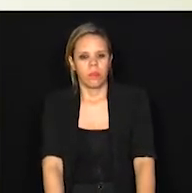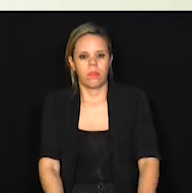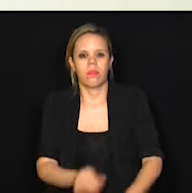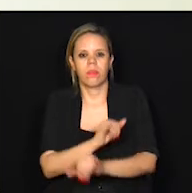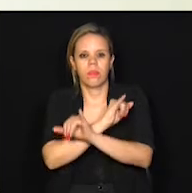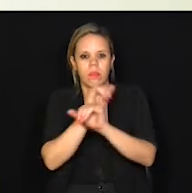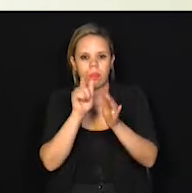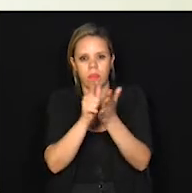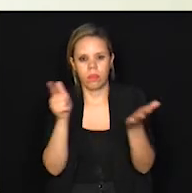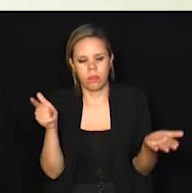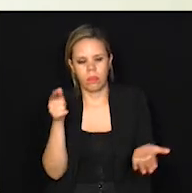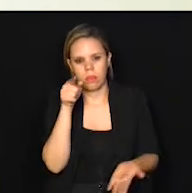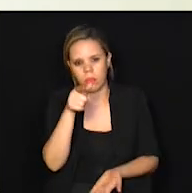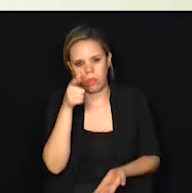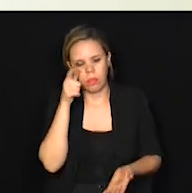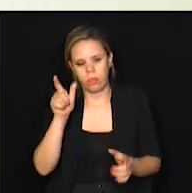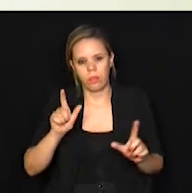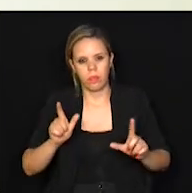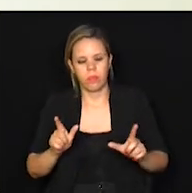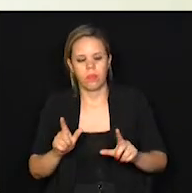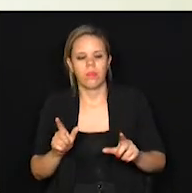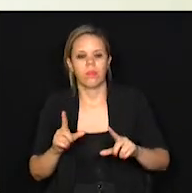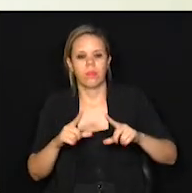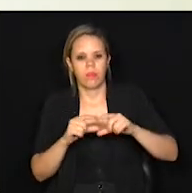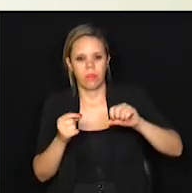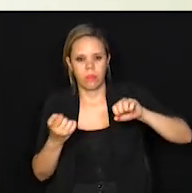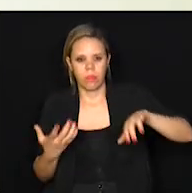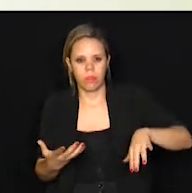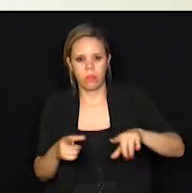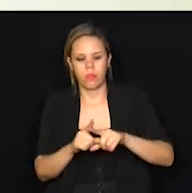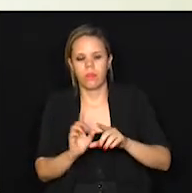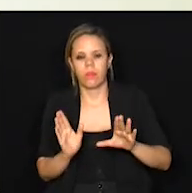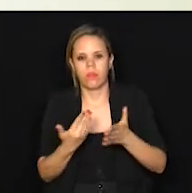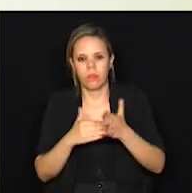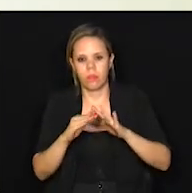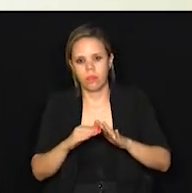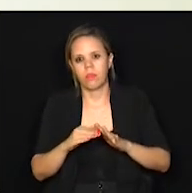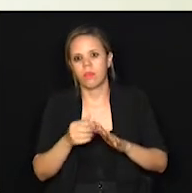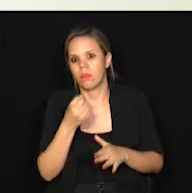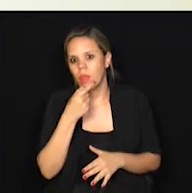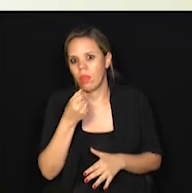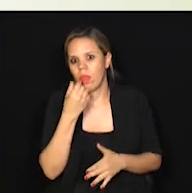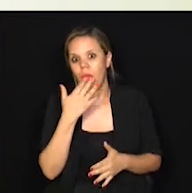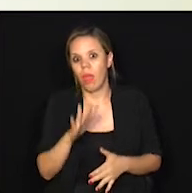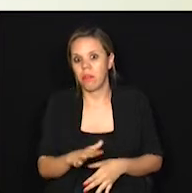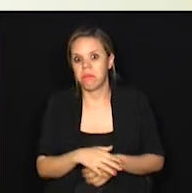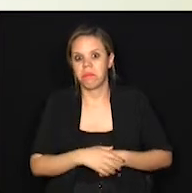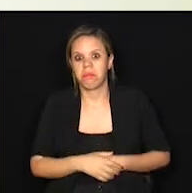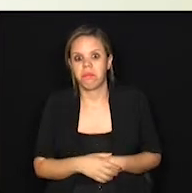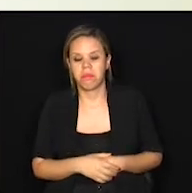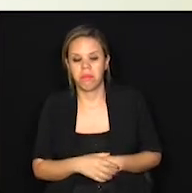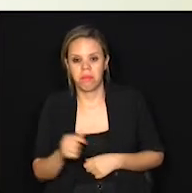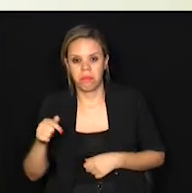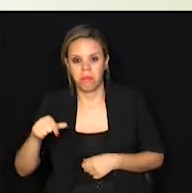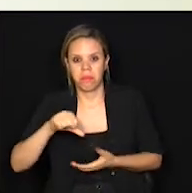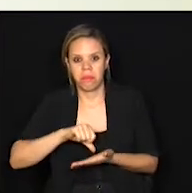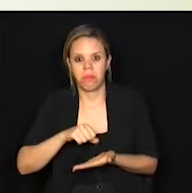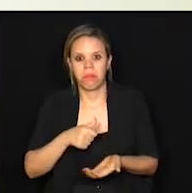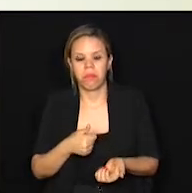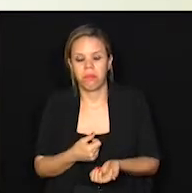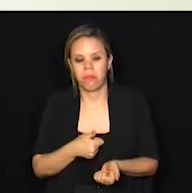das nossas empresas. Então, nós já determinamos que está proibido o retorno de alunos com comorbidades ou que morem com